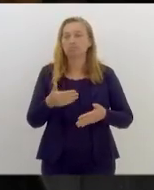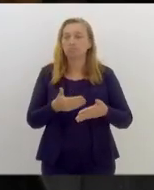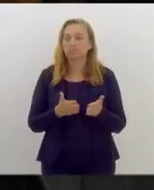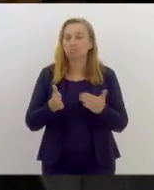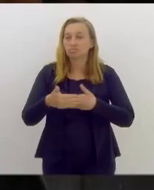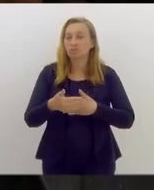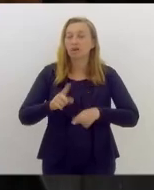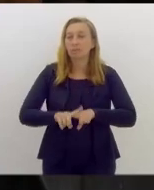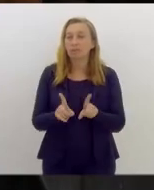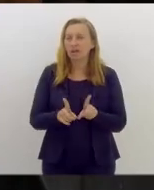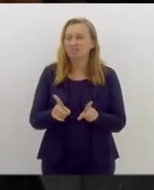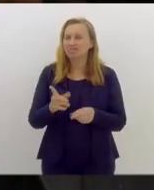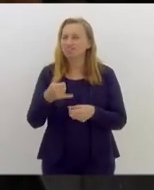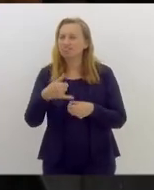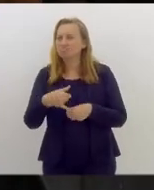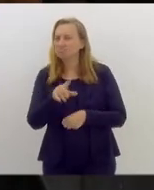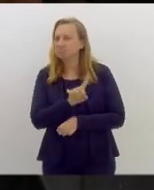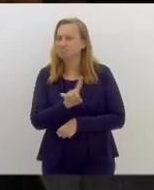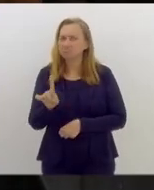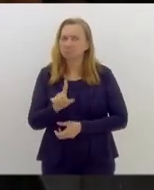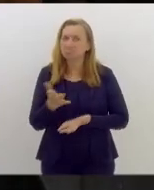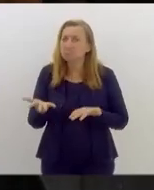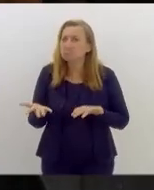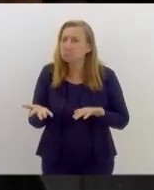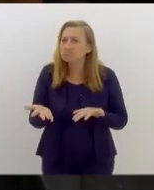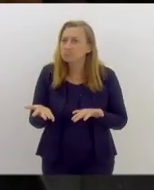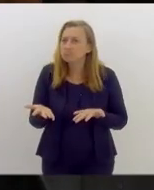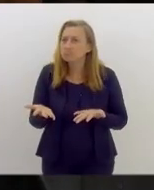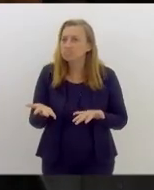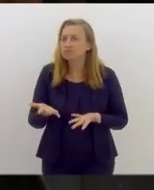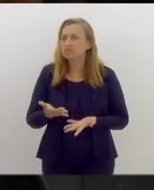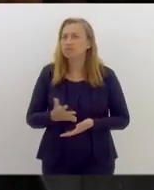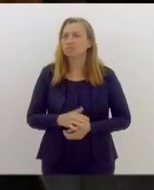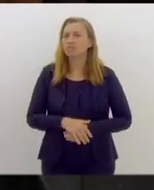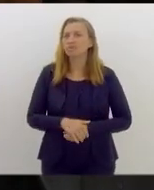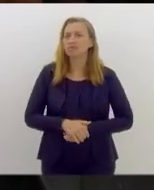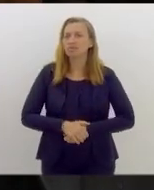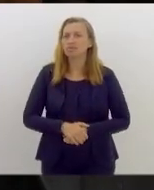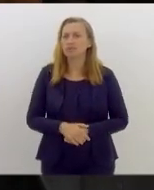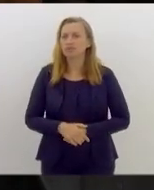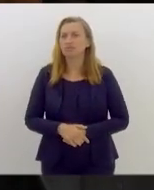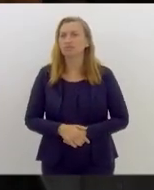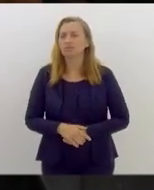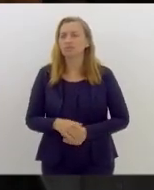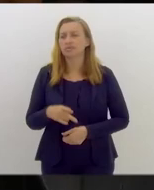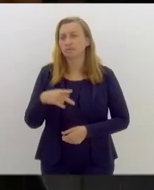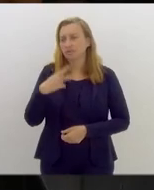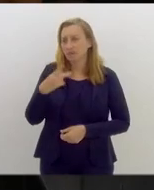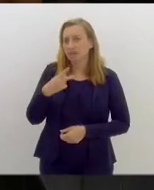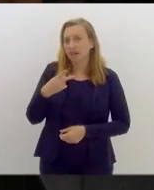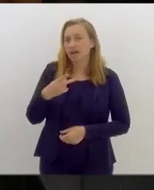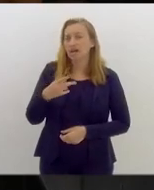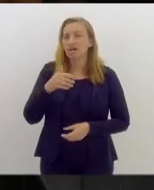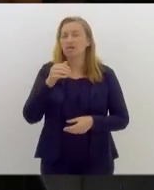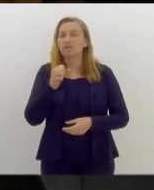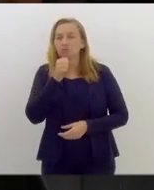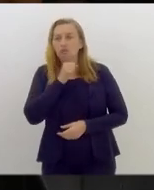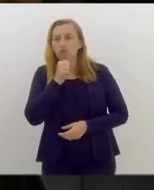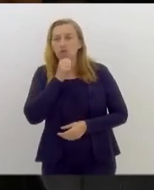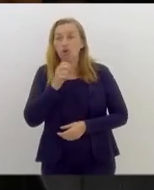que gasolina não é bem essencial. Isso é como se dissesse assim, vovó viu a